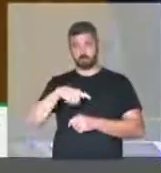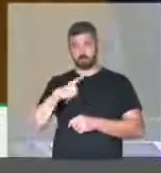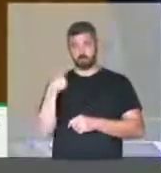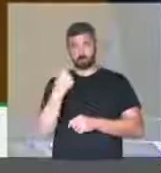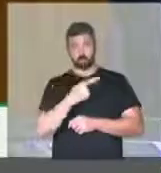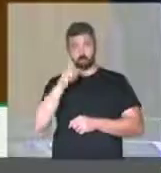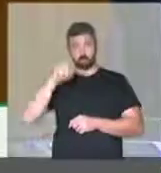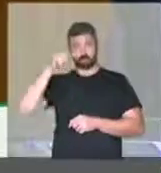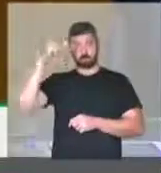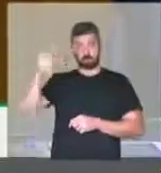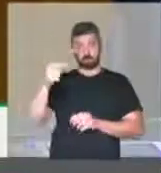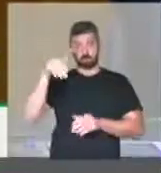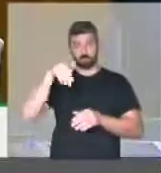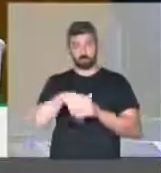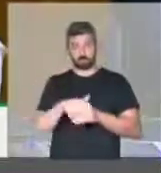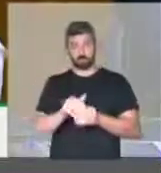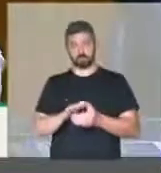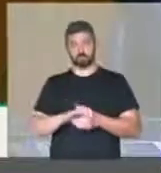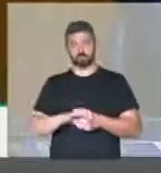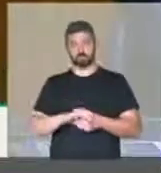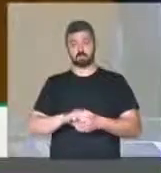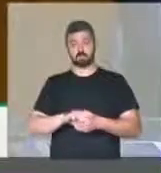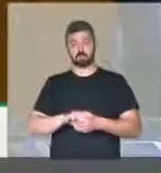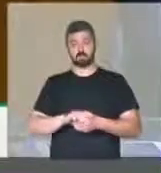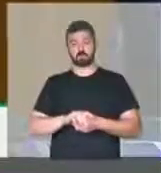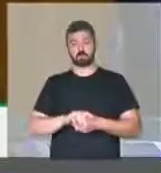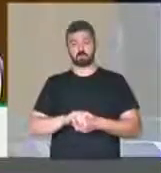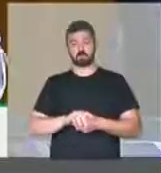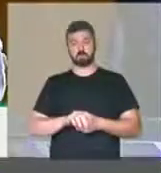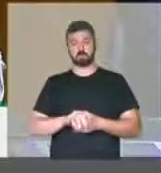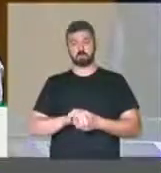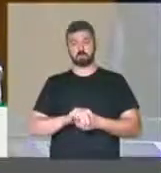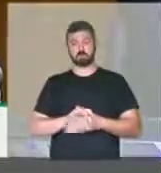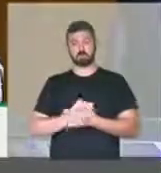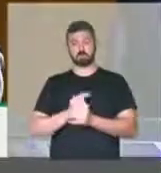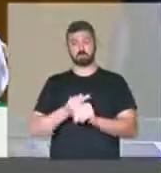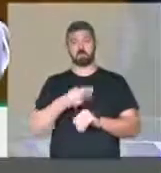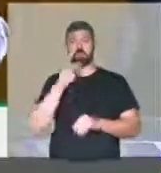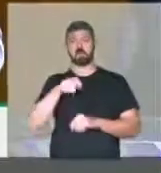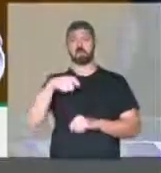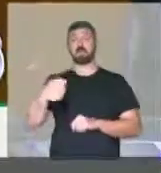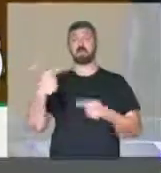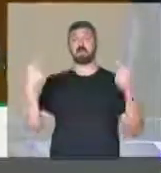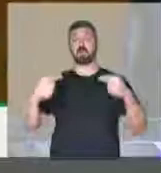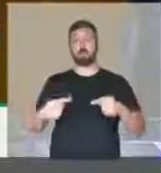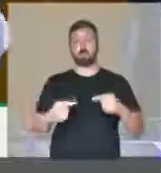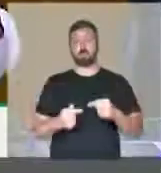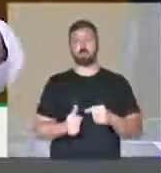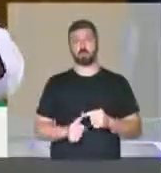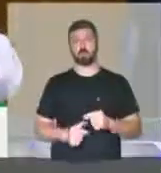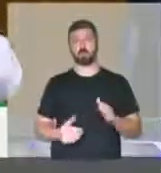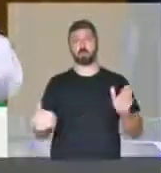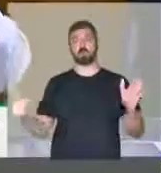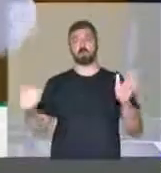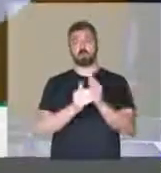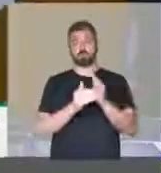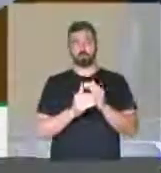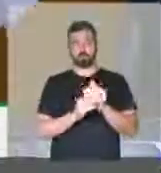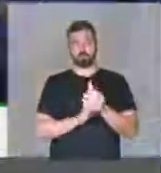Nós, na próxima votação, não colocaremos encaminhamento. Só vamos se manifestar quem for contrário. Ao